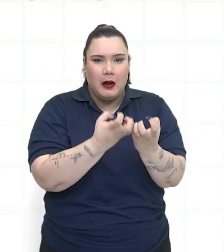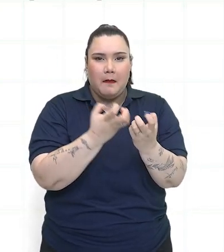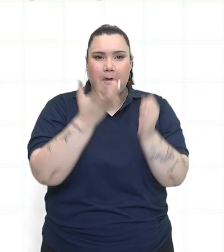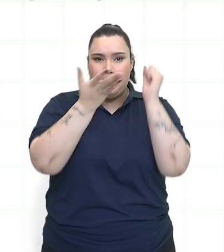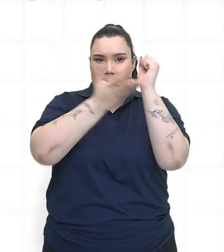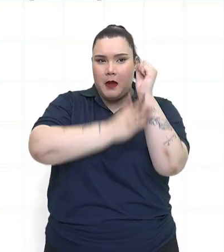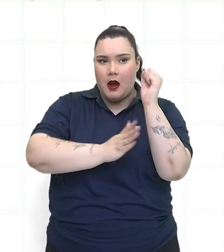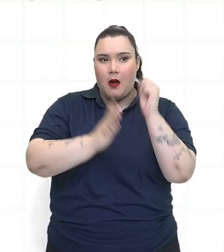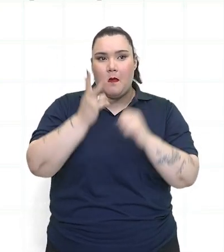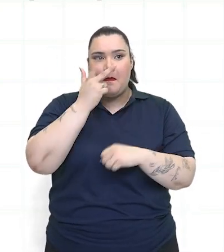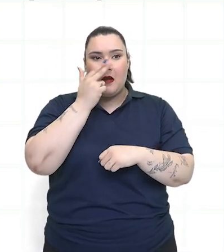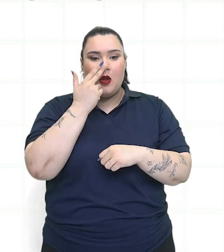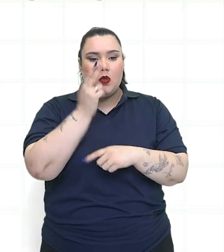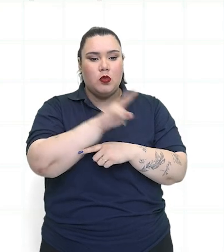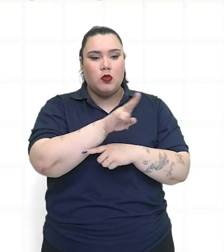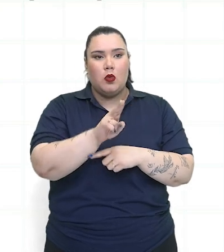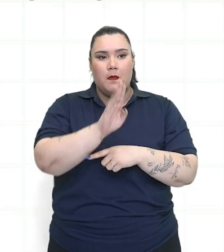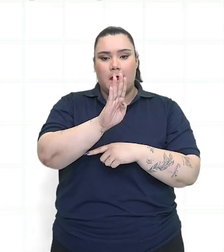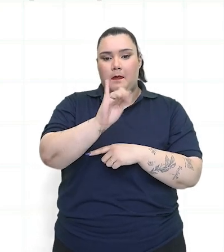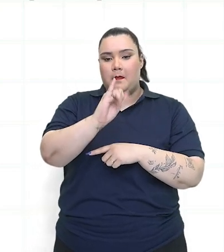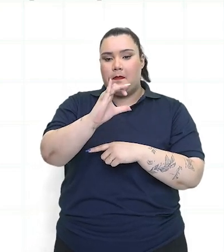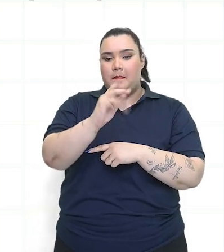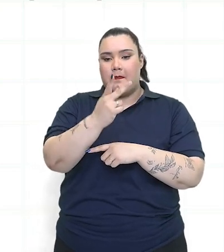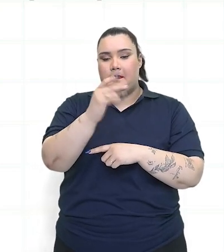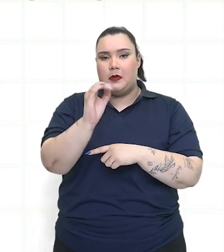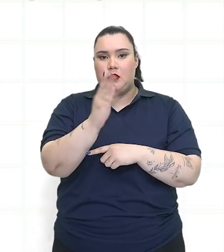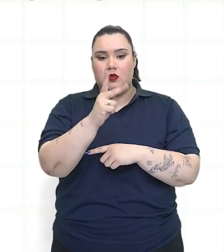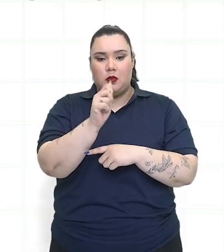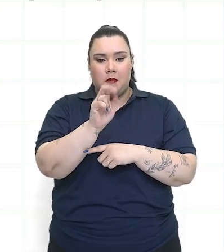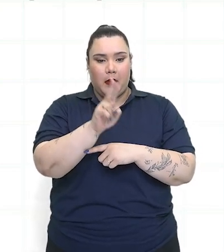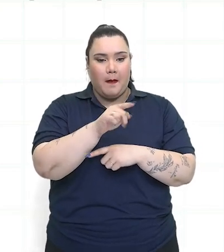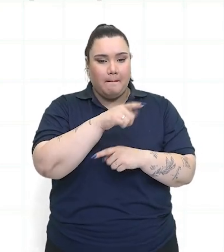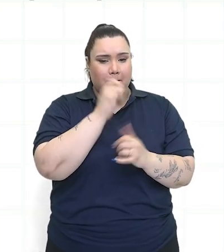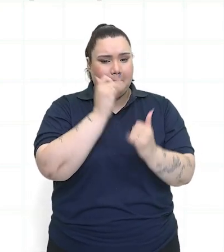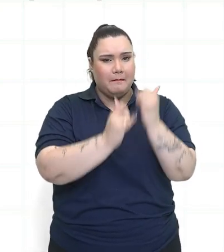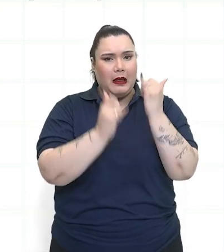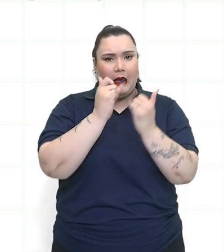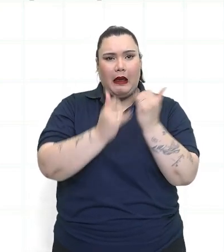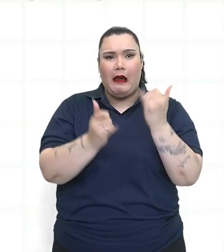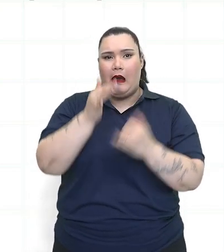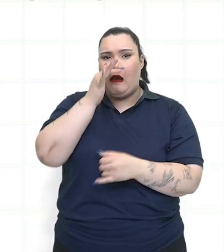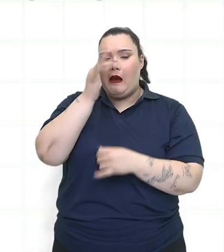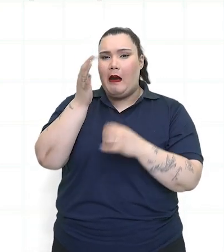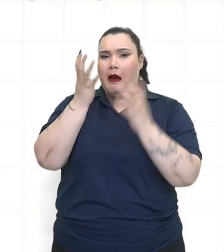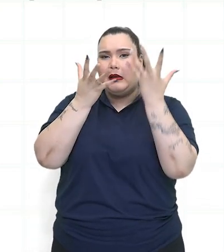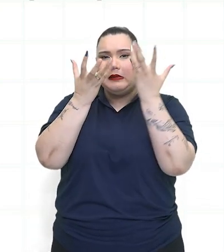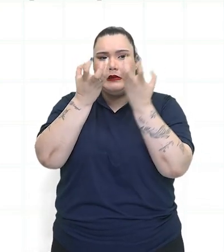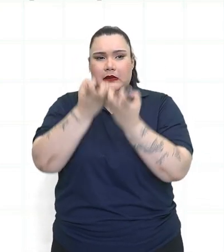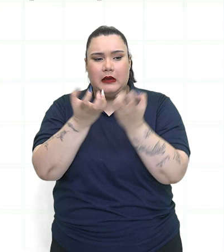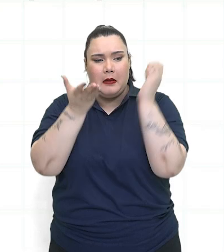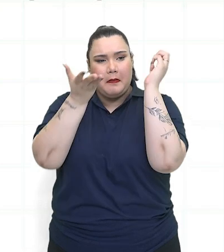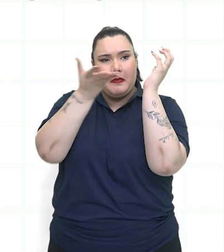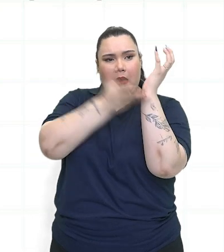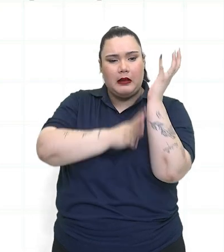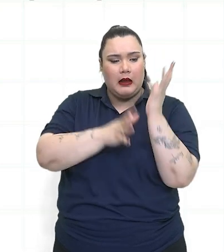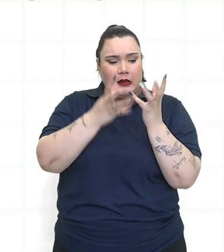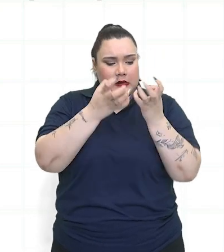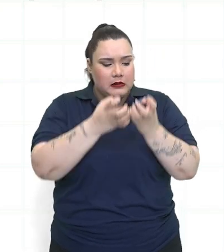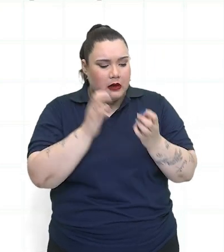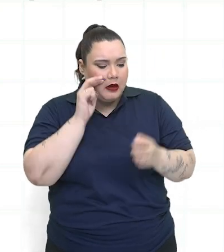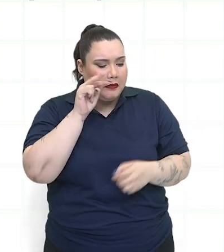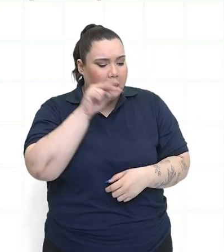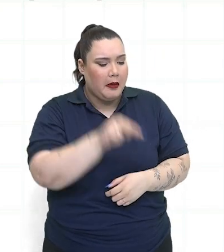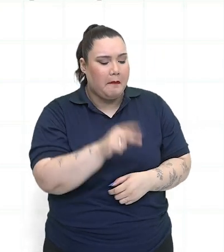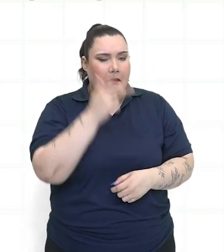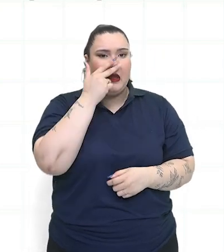inseto conhecido como bicho-pau. Ele é tão parecido com o galinho que pode ser